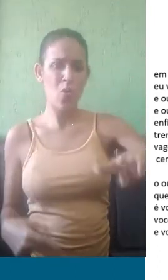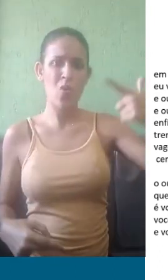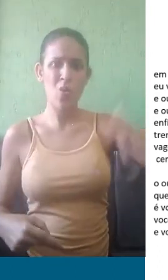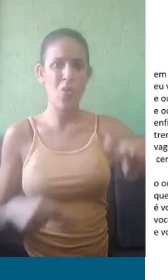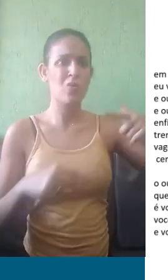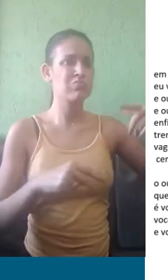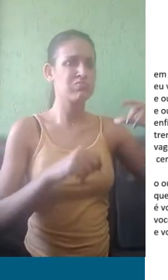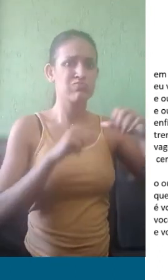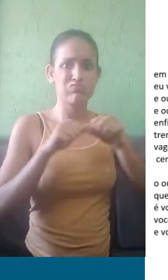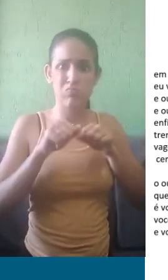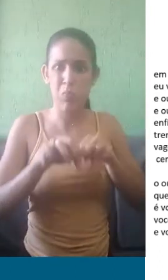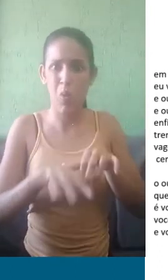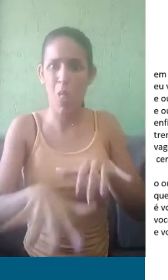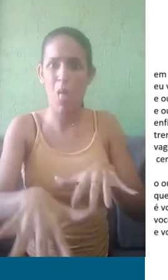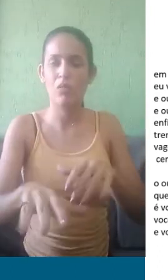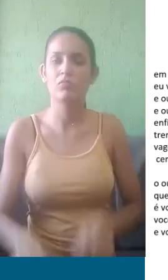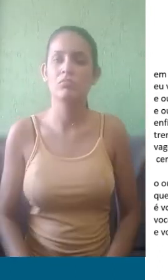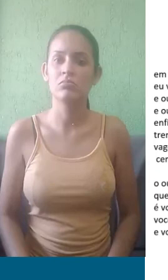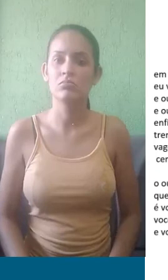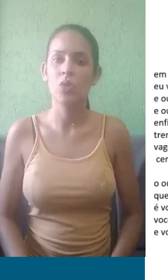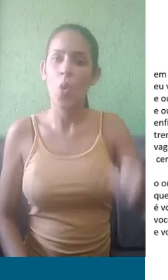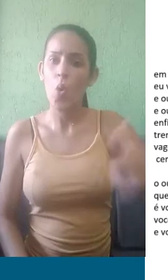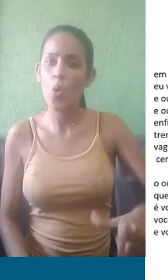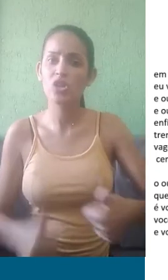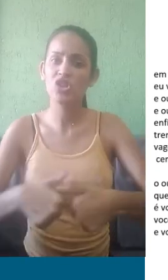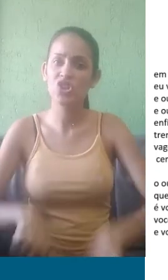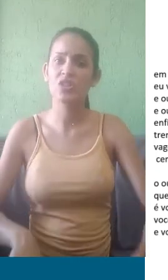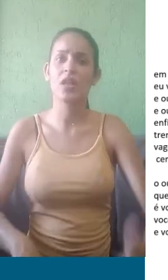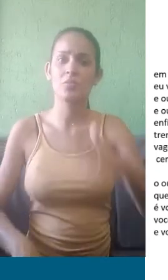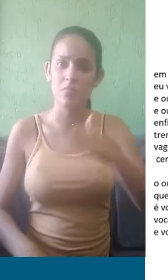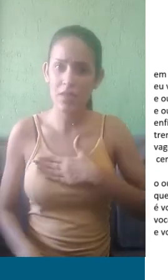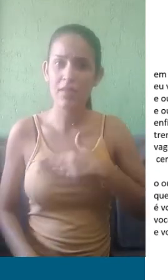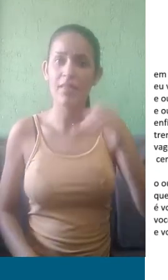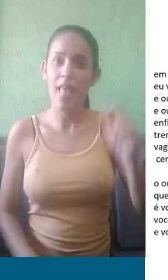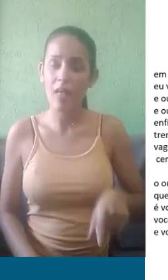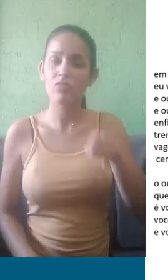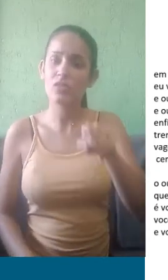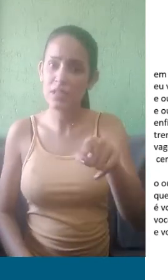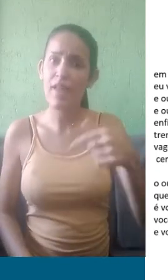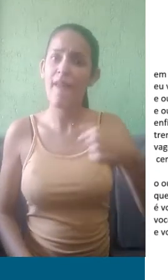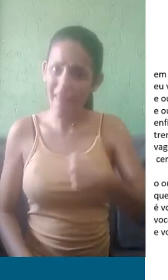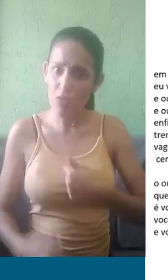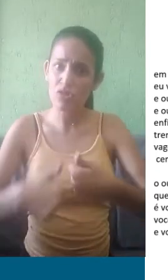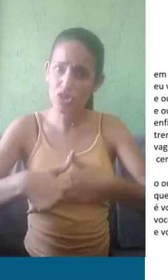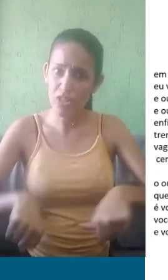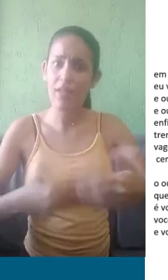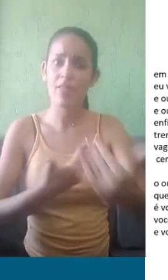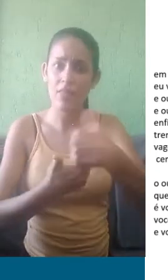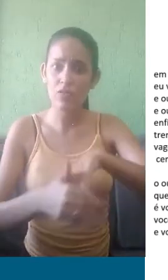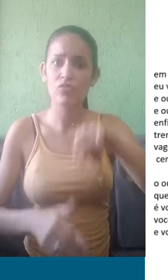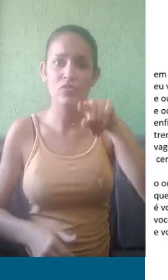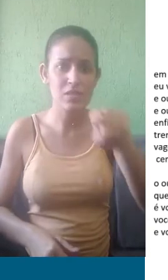gente, centenas. O outro que há em mim é você, você e você. Assim como eu estou em